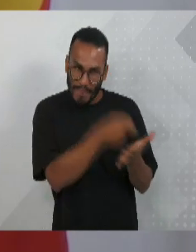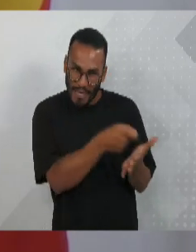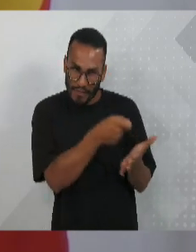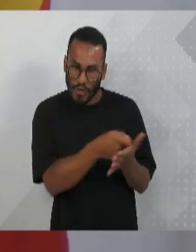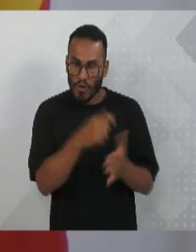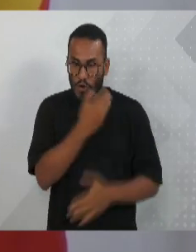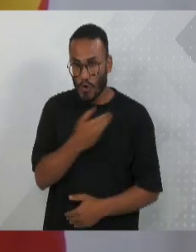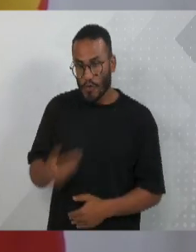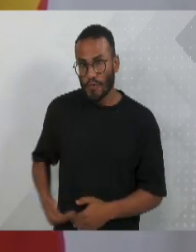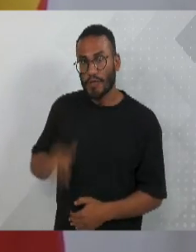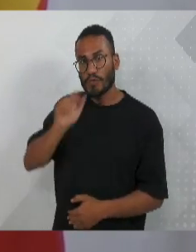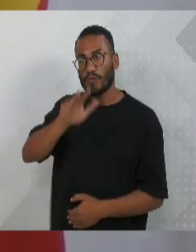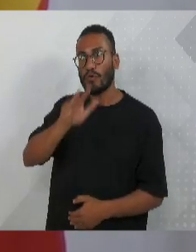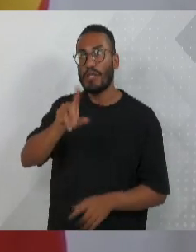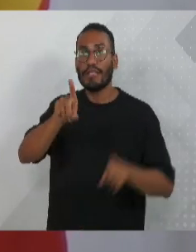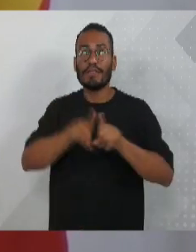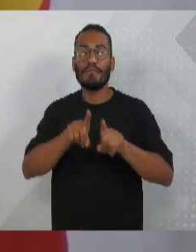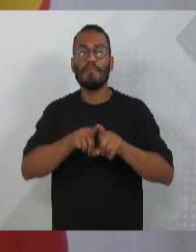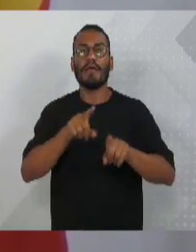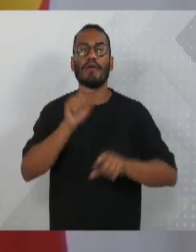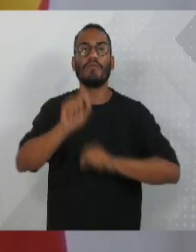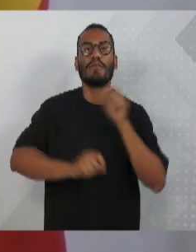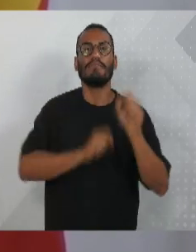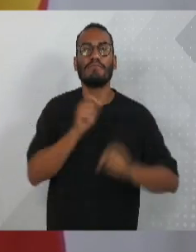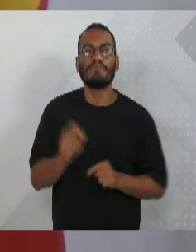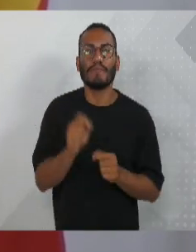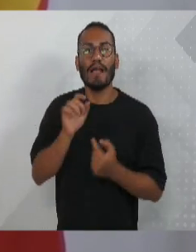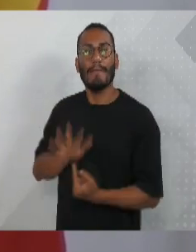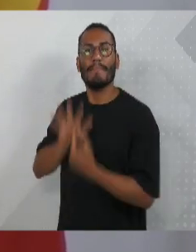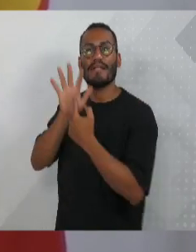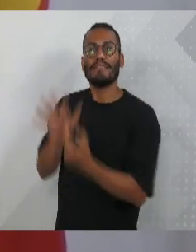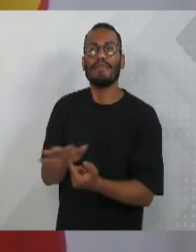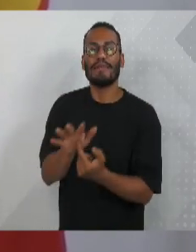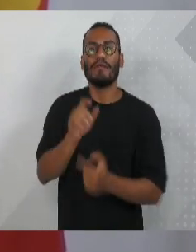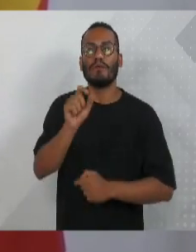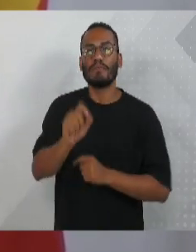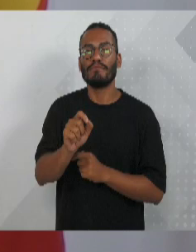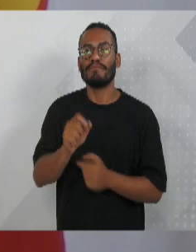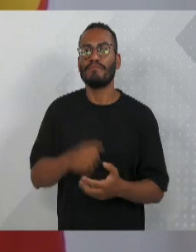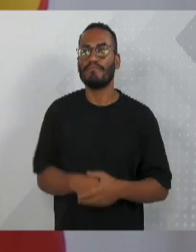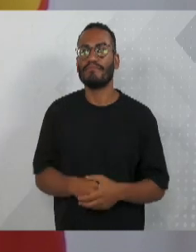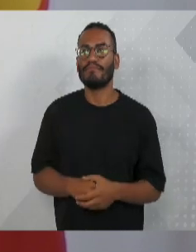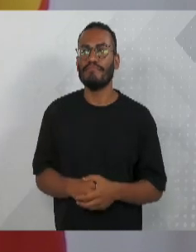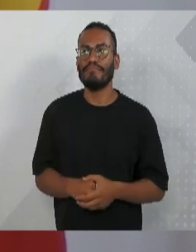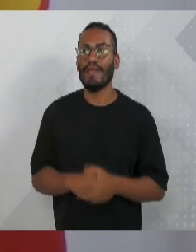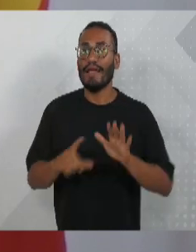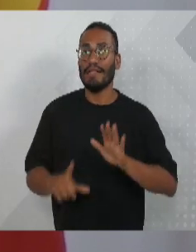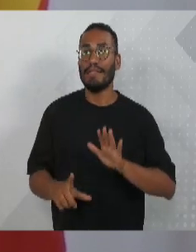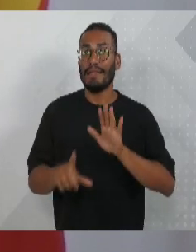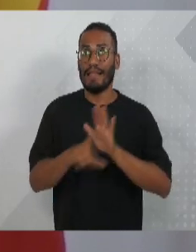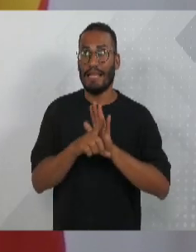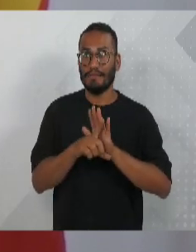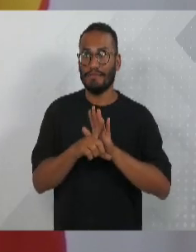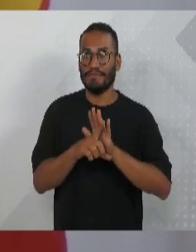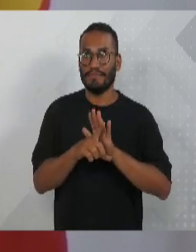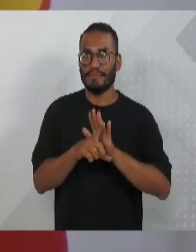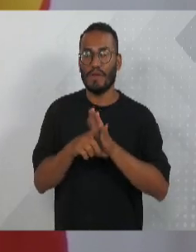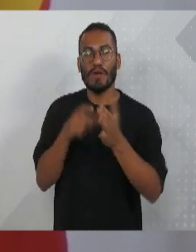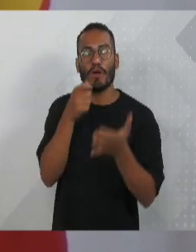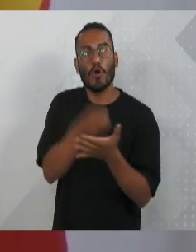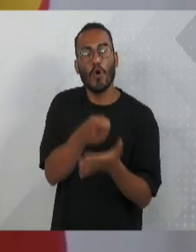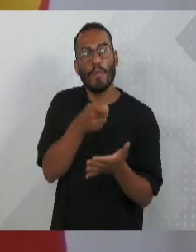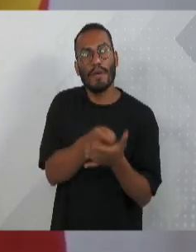o governo Lula também está em vias de apresentar uma lei